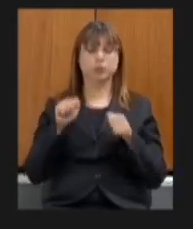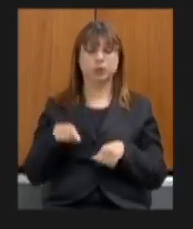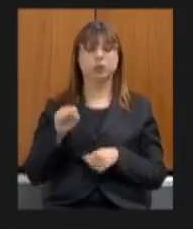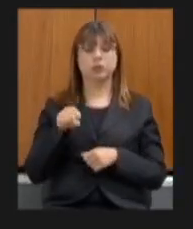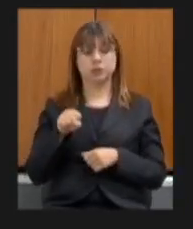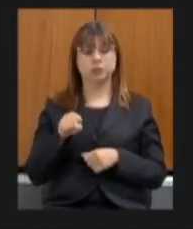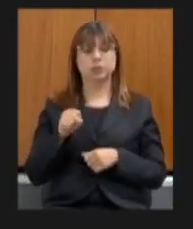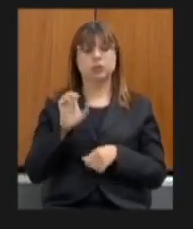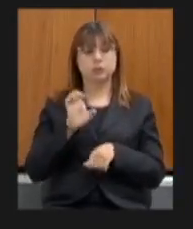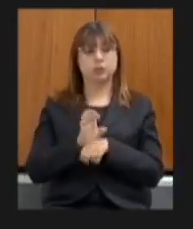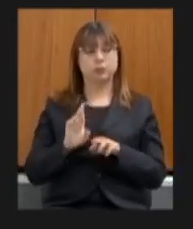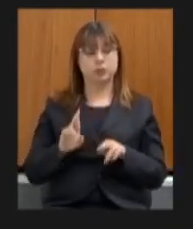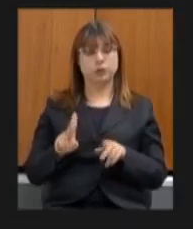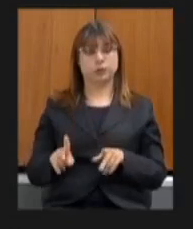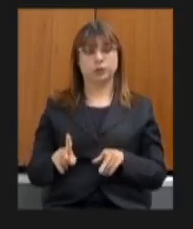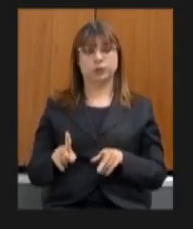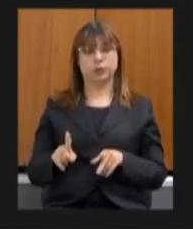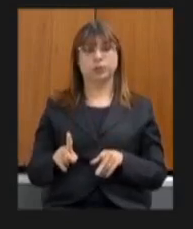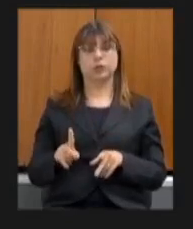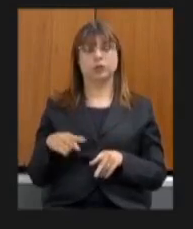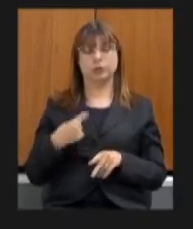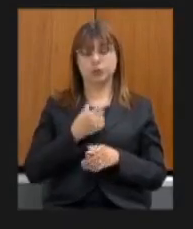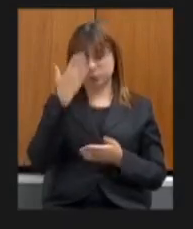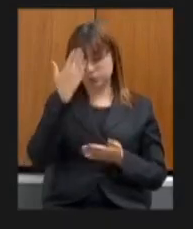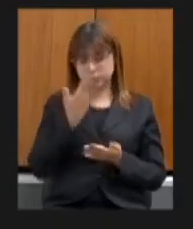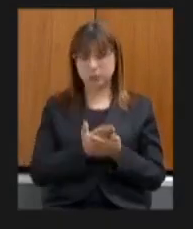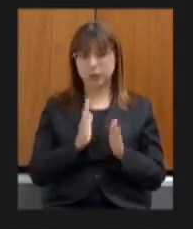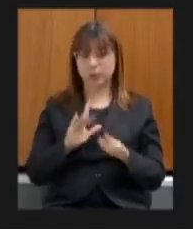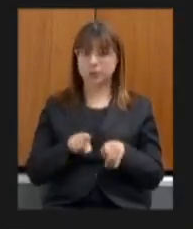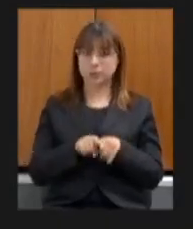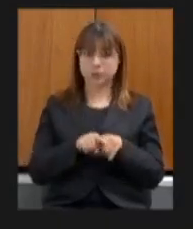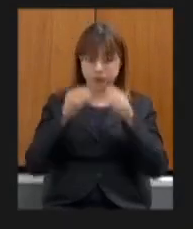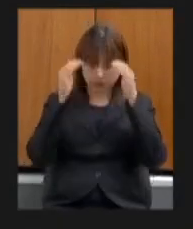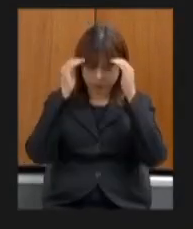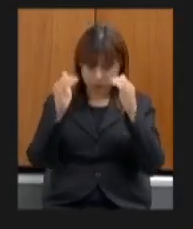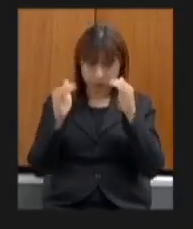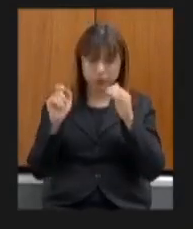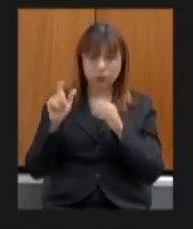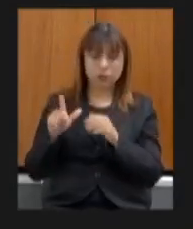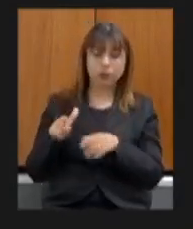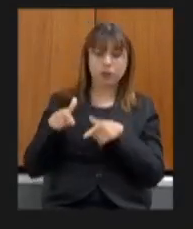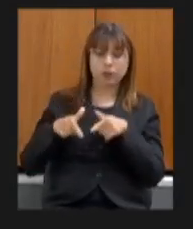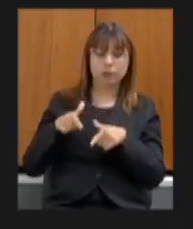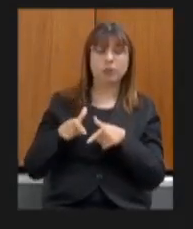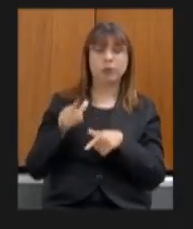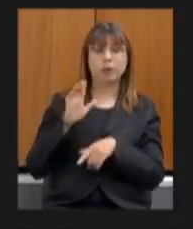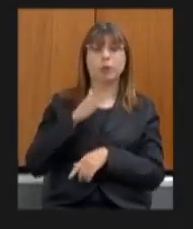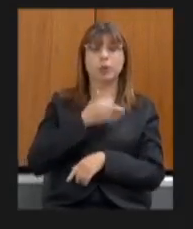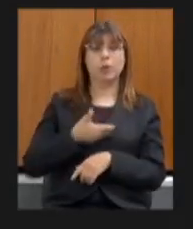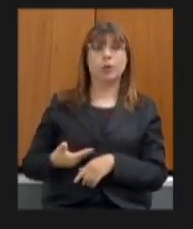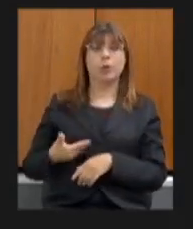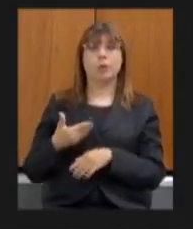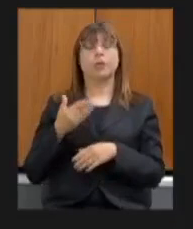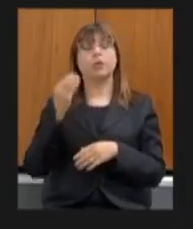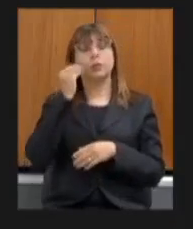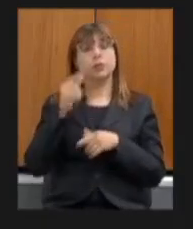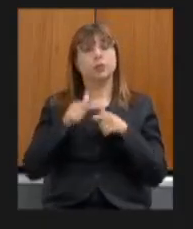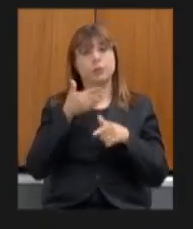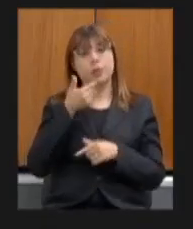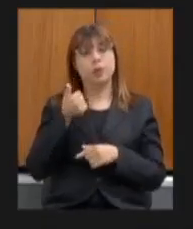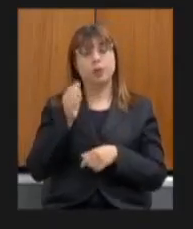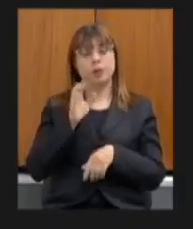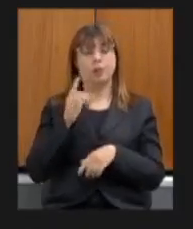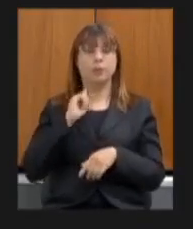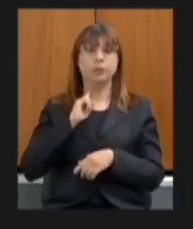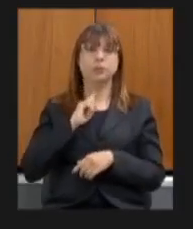um Estado diferente da forma como a gente acredita, mas respeitando quem está no governo, a gente buscando fazer o melhor para Minas. Eu queria mais uma vez